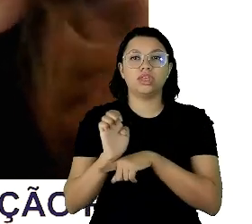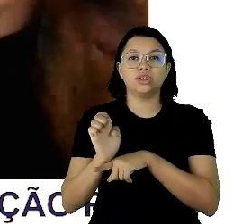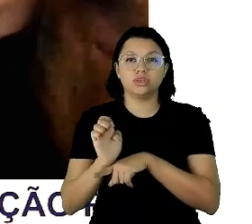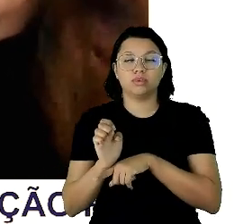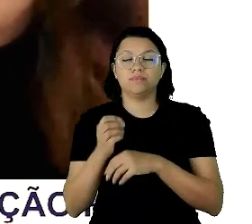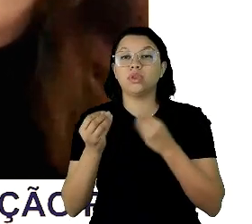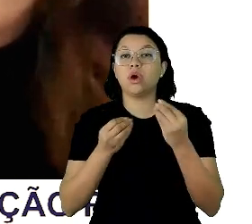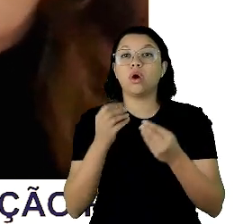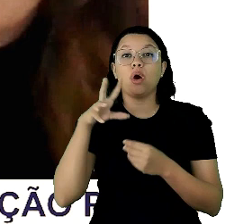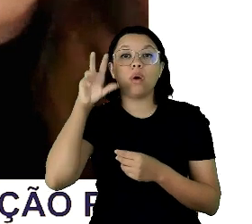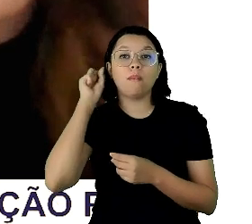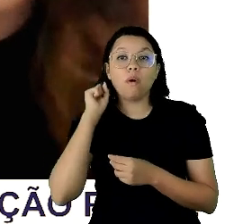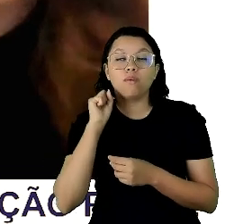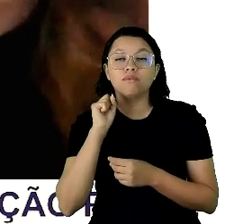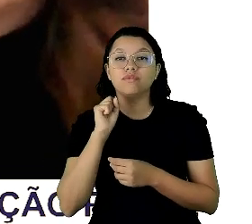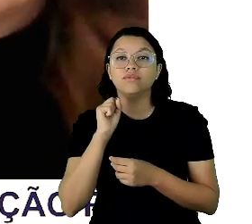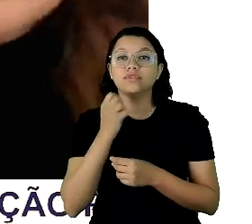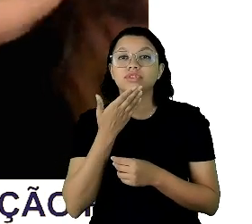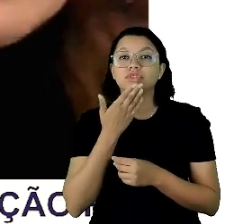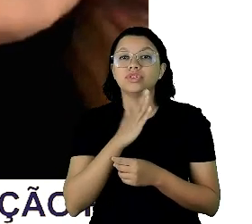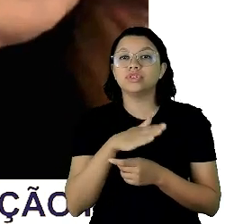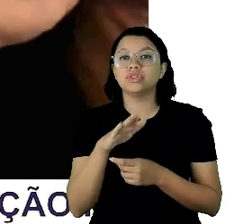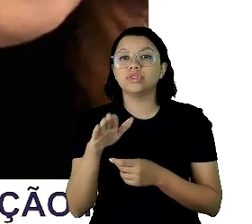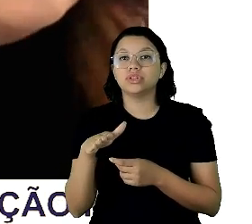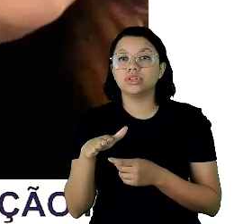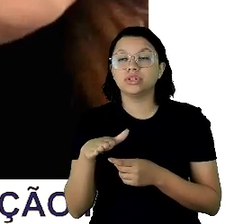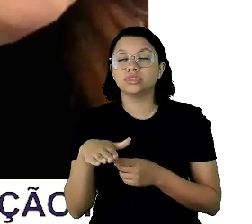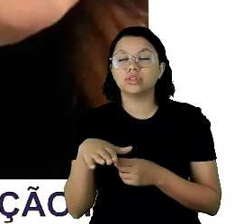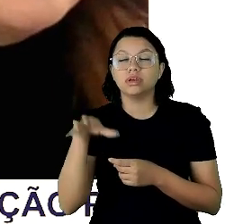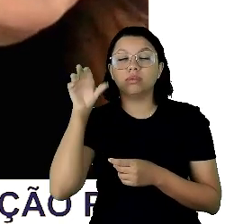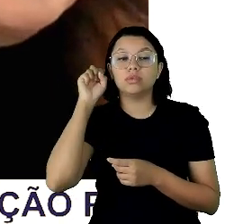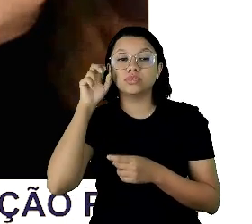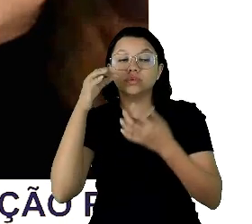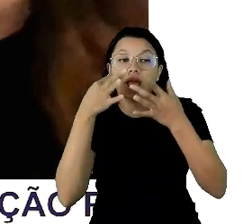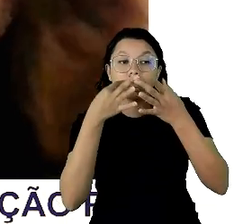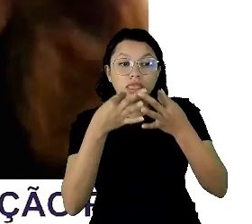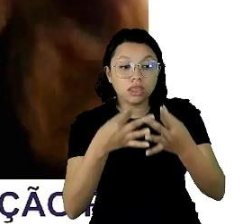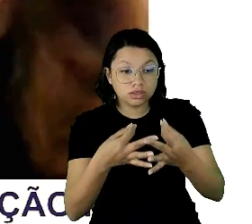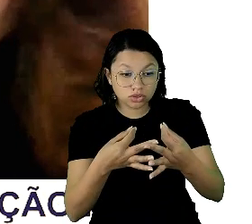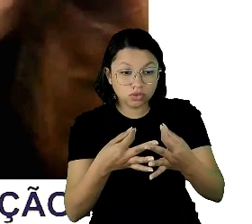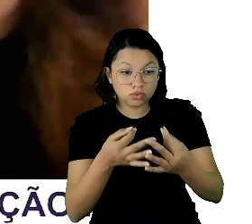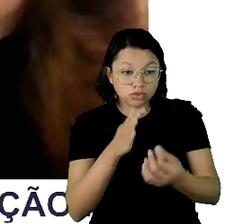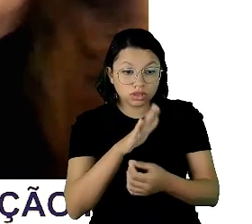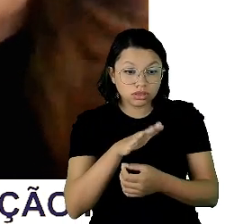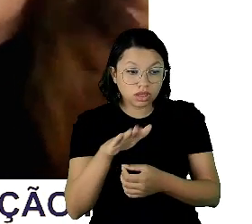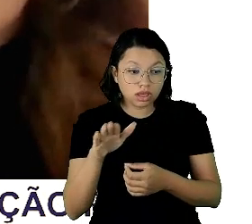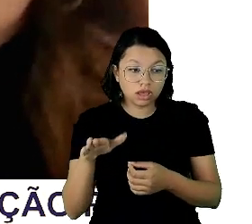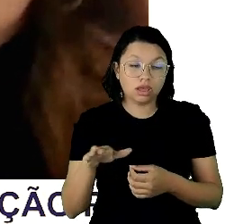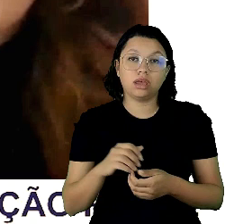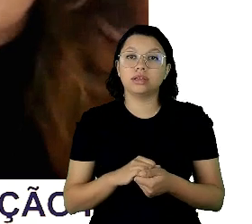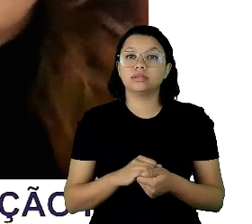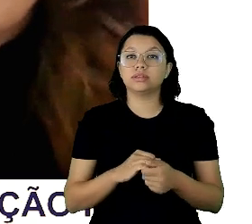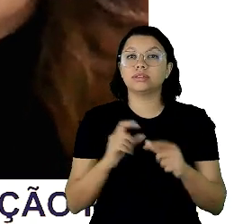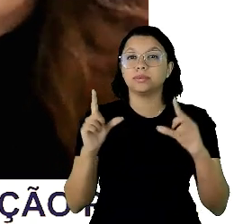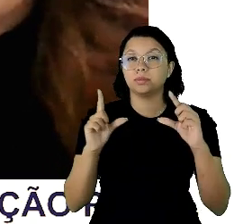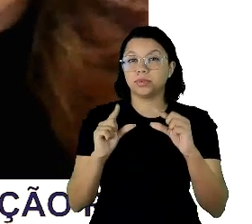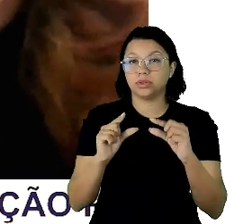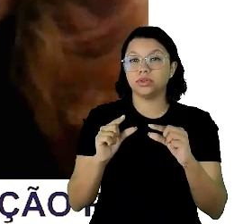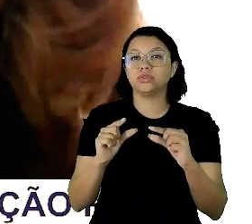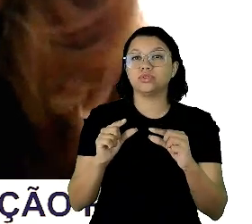uma escuta atenciosa aos menores. Então, quando o menor de idade é vítima, é testemunha e